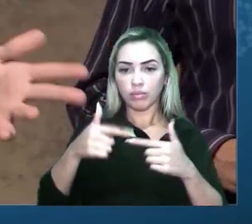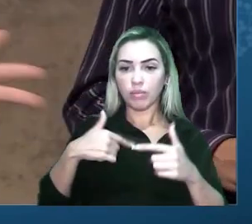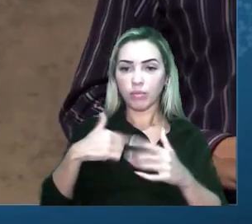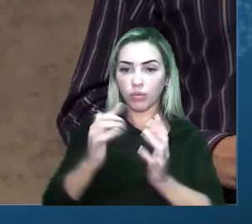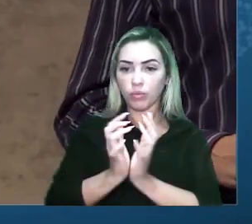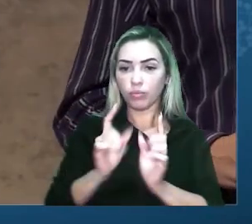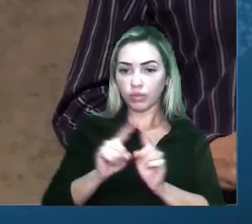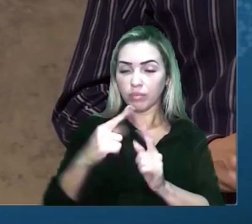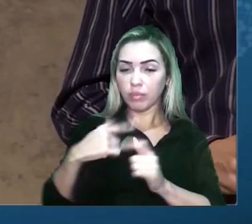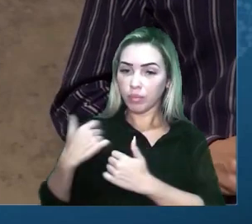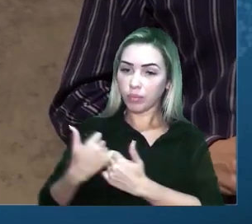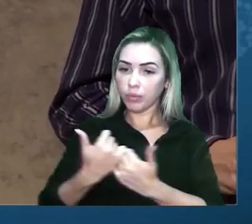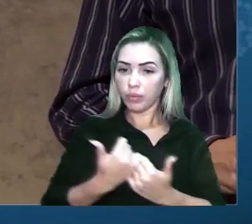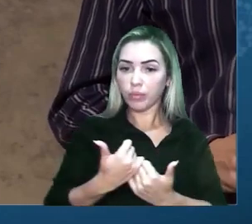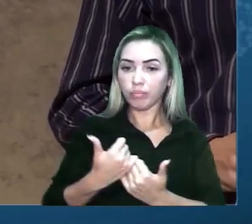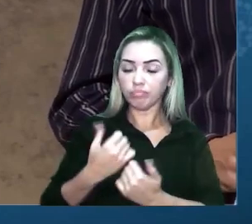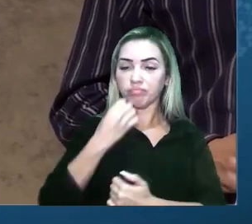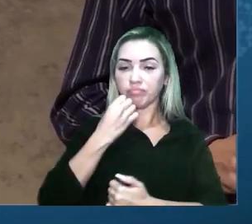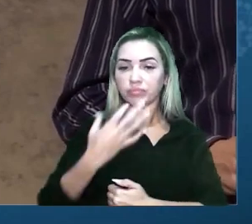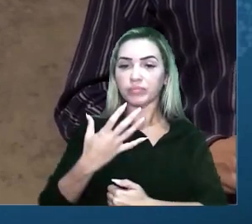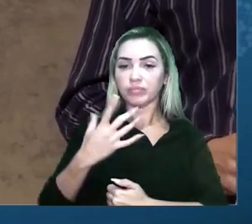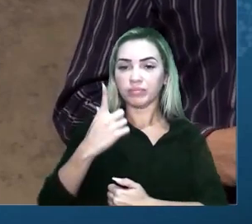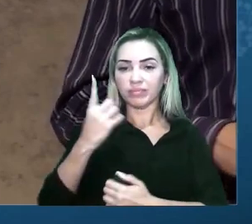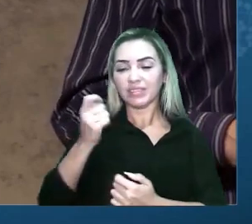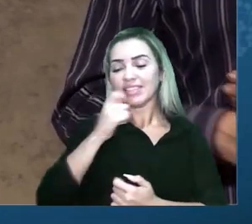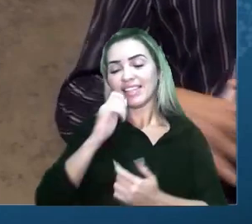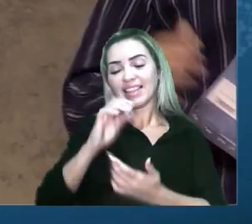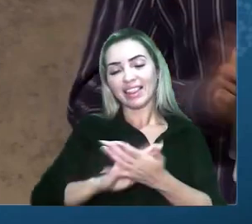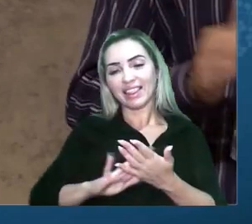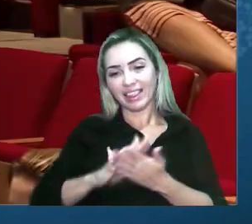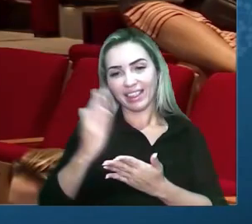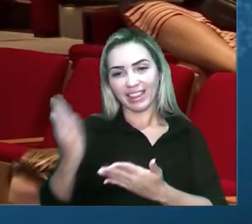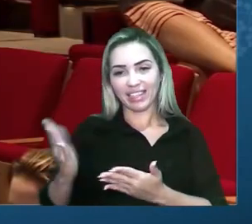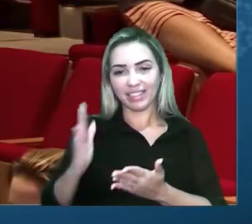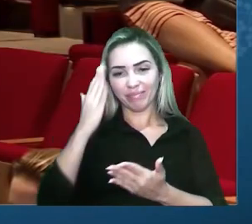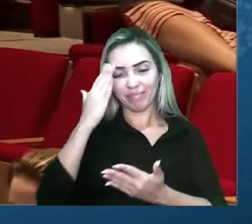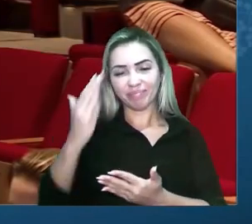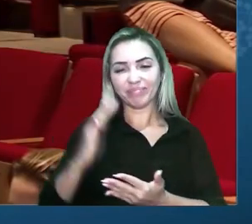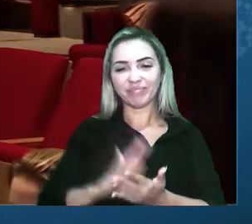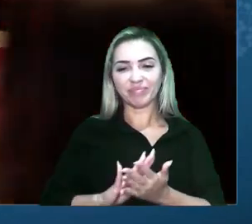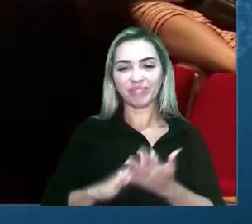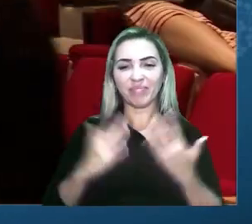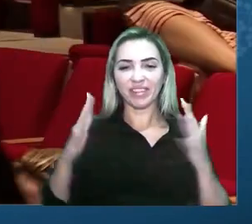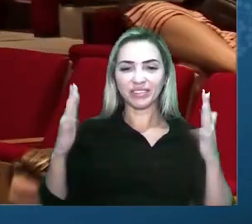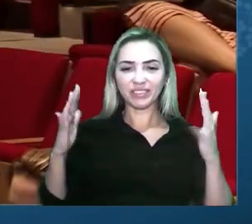apoiou bastante e que não seria possível sem eles, né? Muito obrigado, gente.